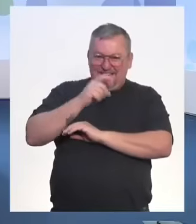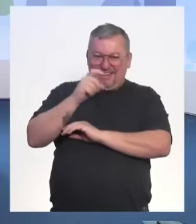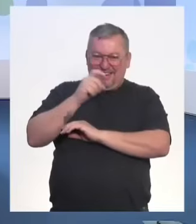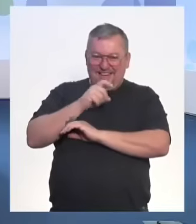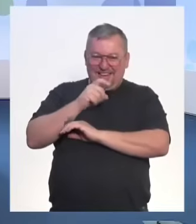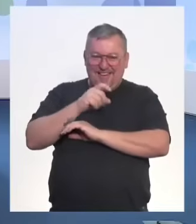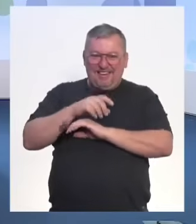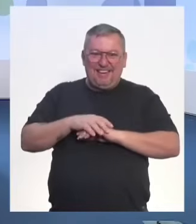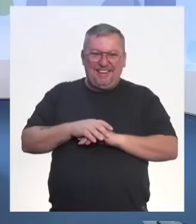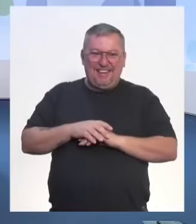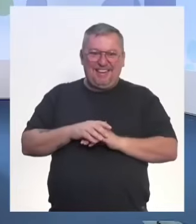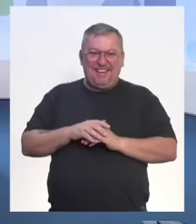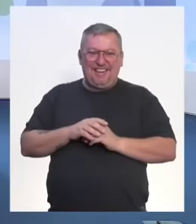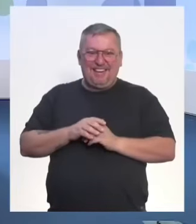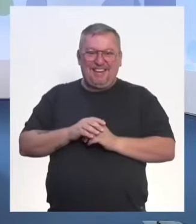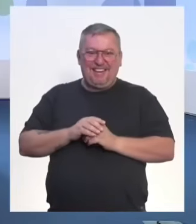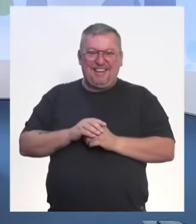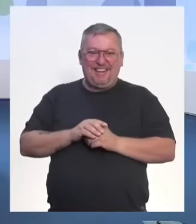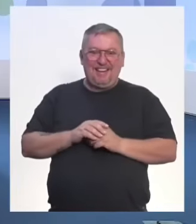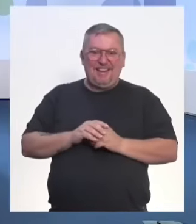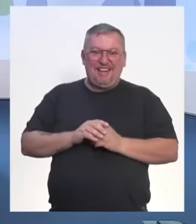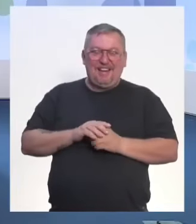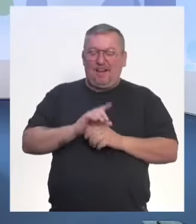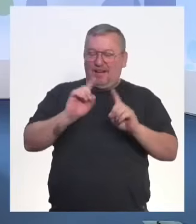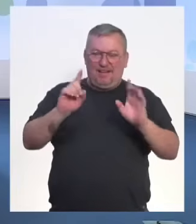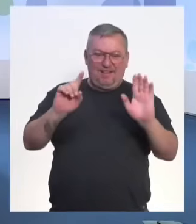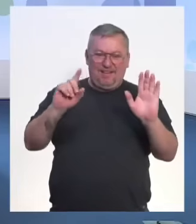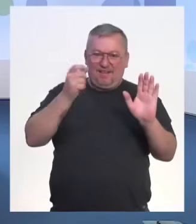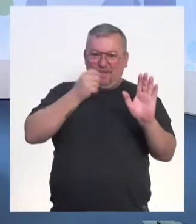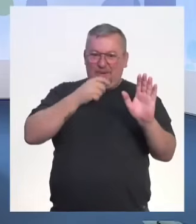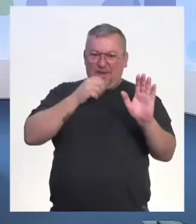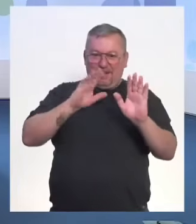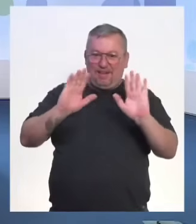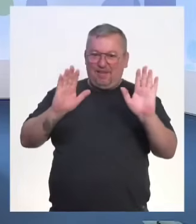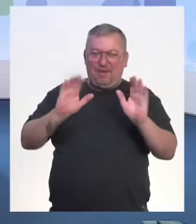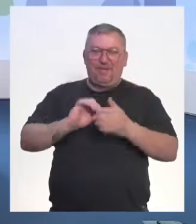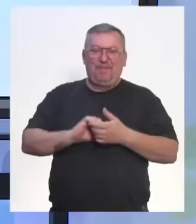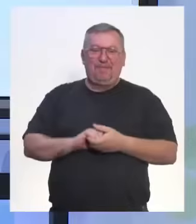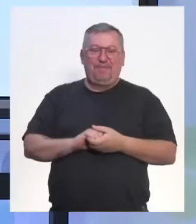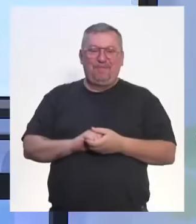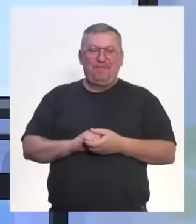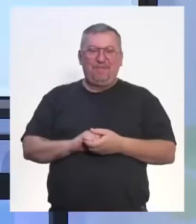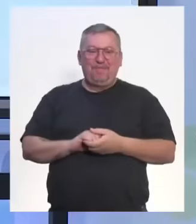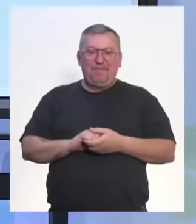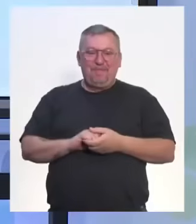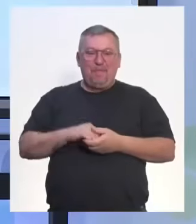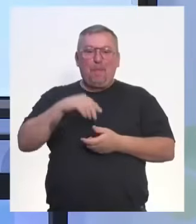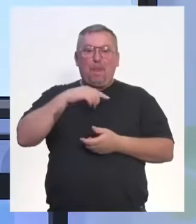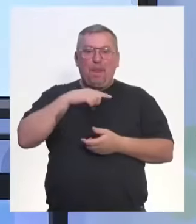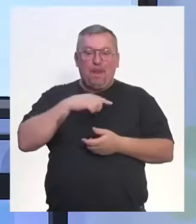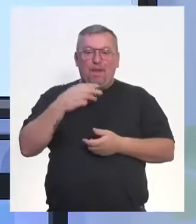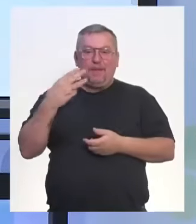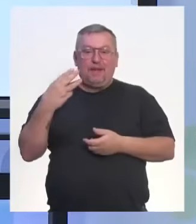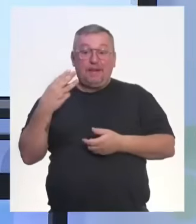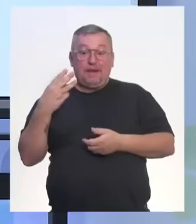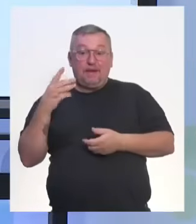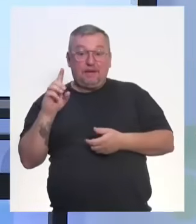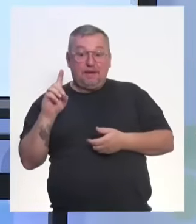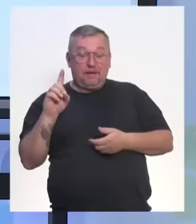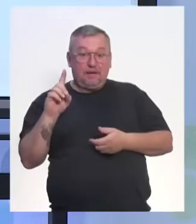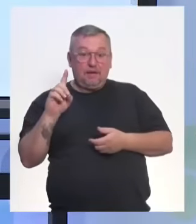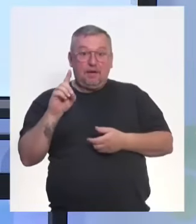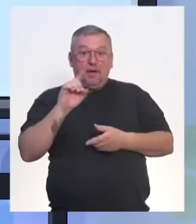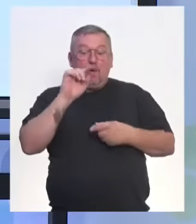Bem pelo contrário. Não vou, eu ia fazer uma piada, mas deixa quieto, mas é não. Então aqui eu tenho uma figura tridimensional. Qual